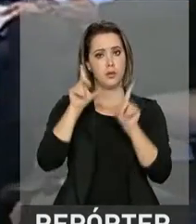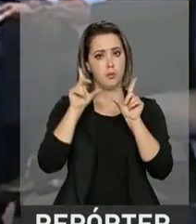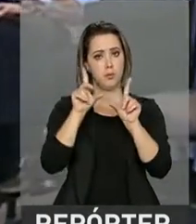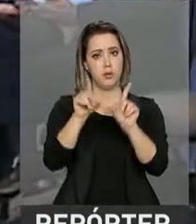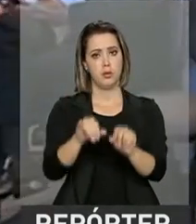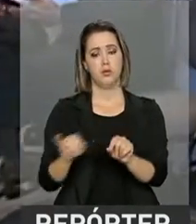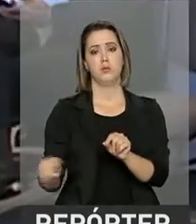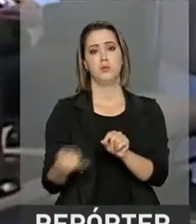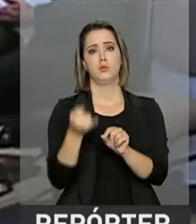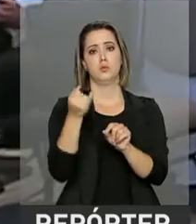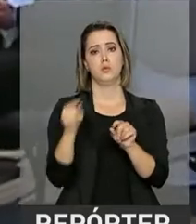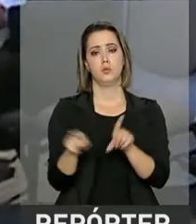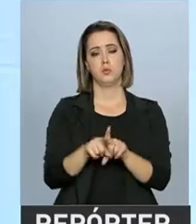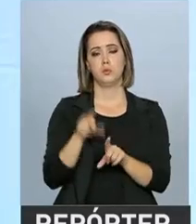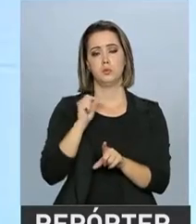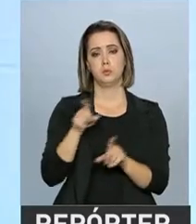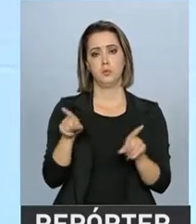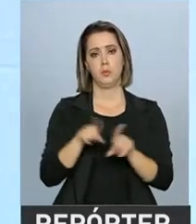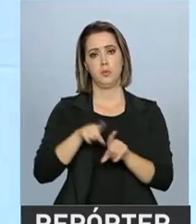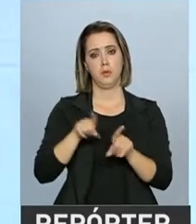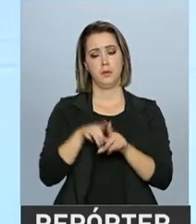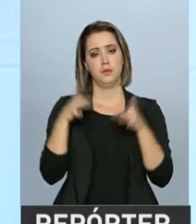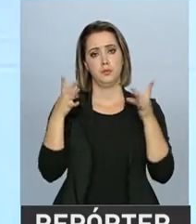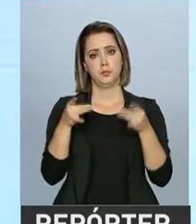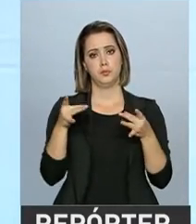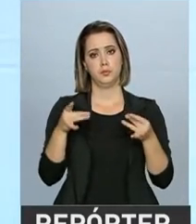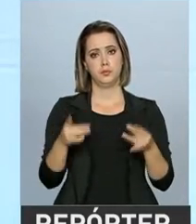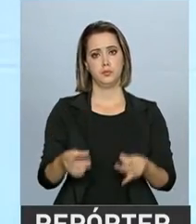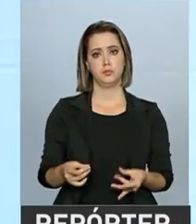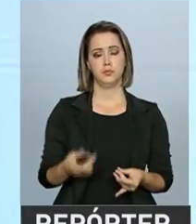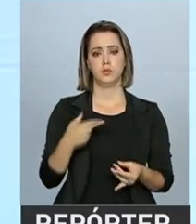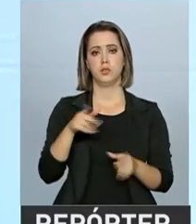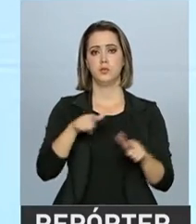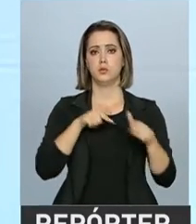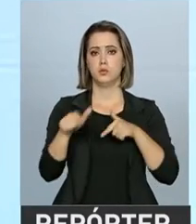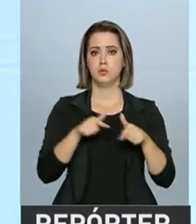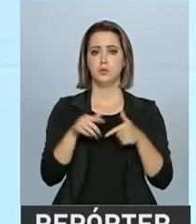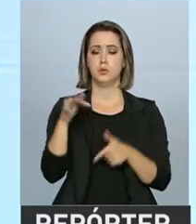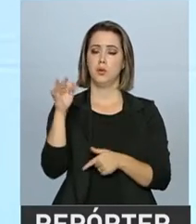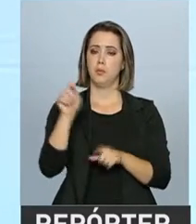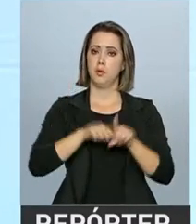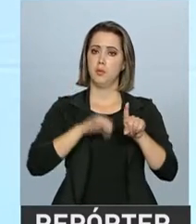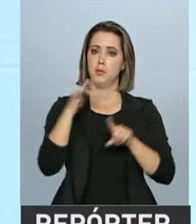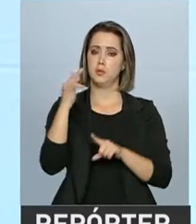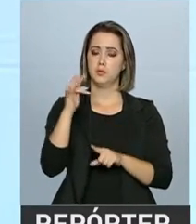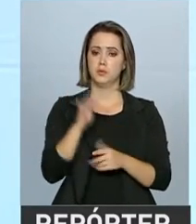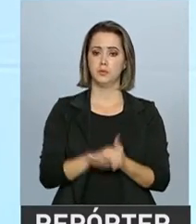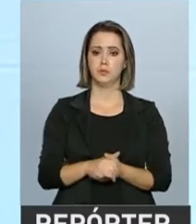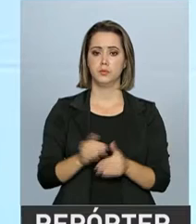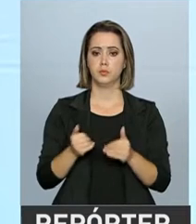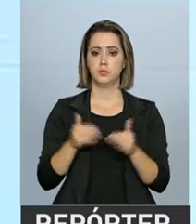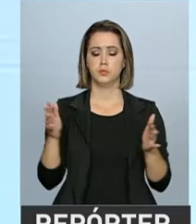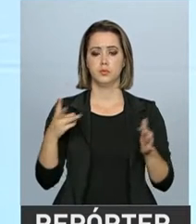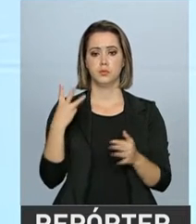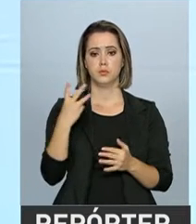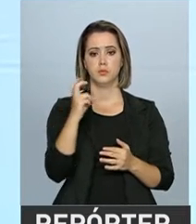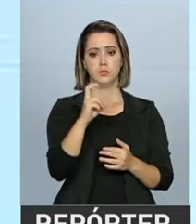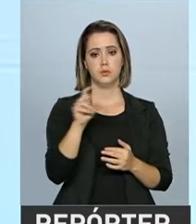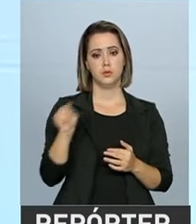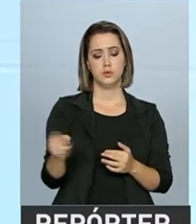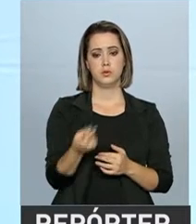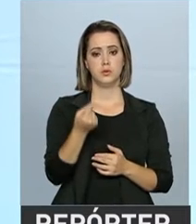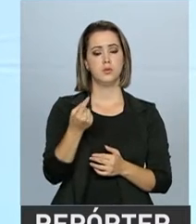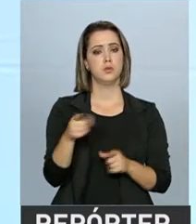gastos públicos. Além disso, destacou a retomada do emprego em fevereiro. A abertura de 35.600